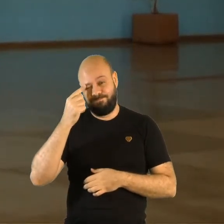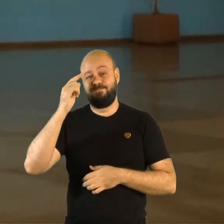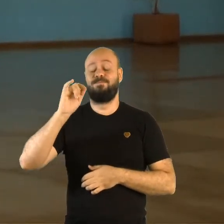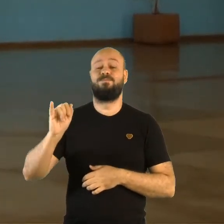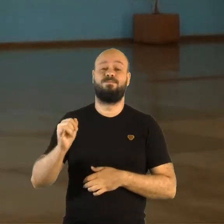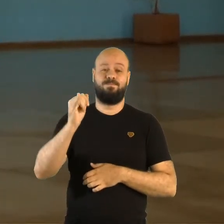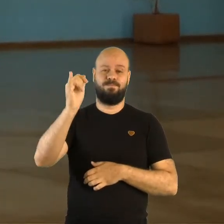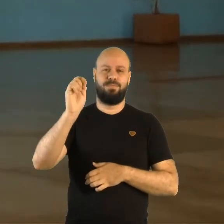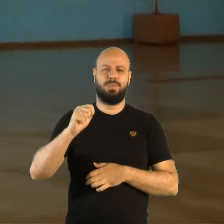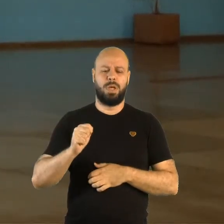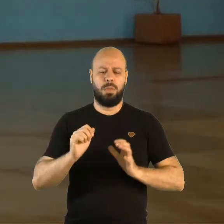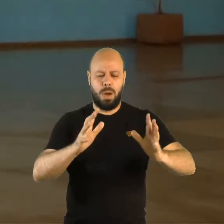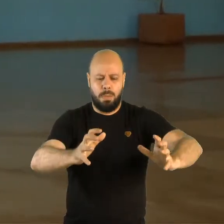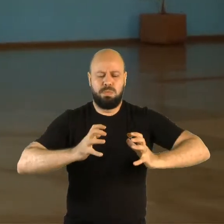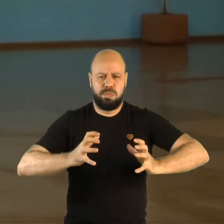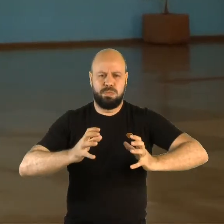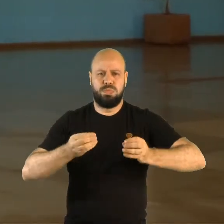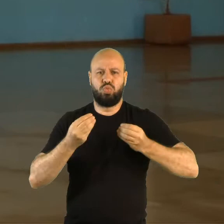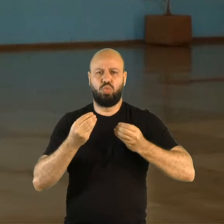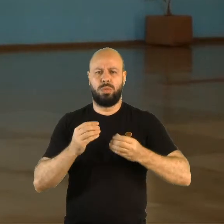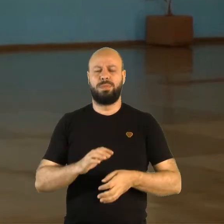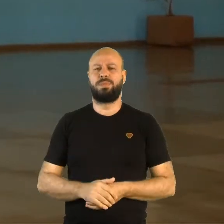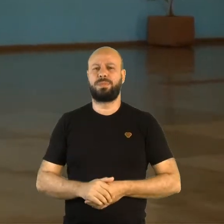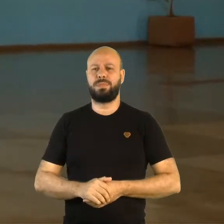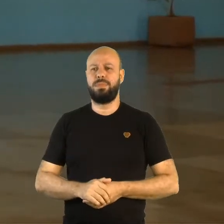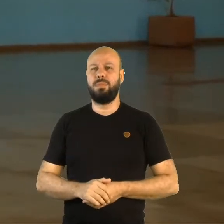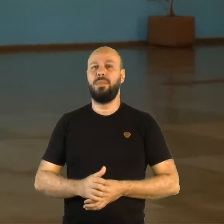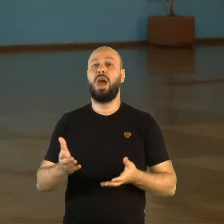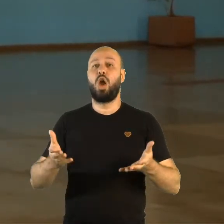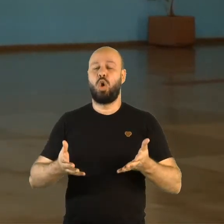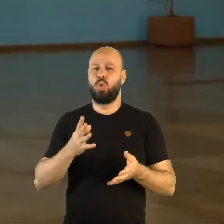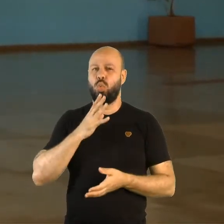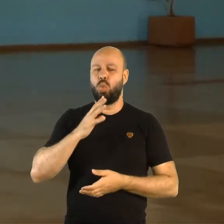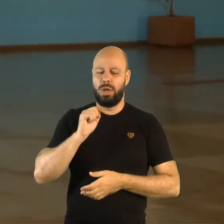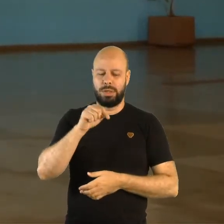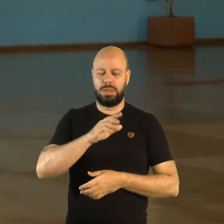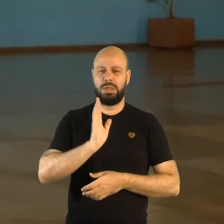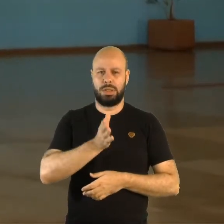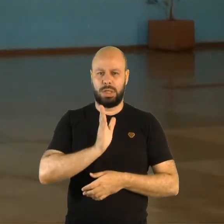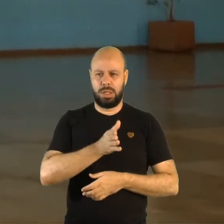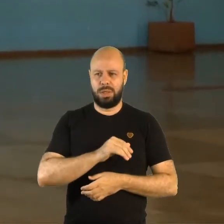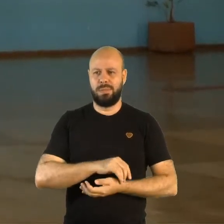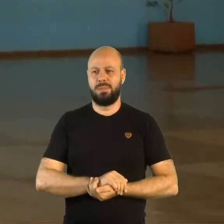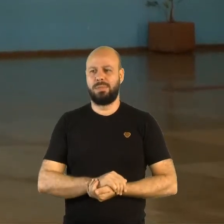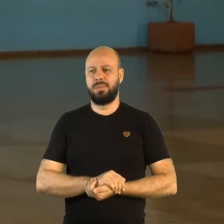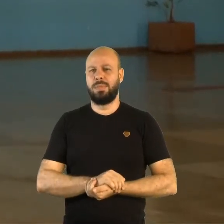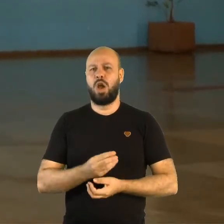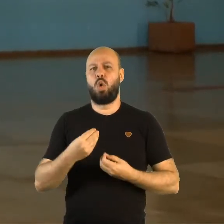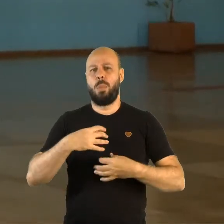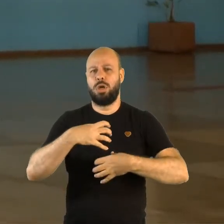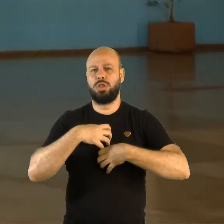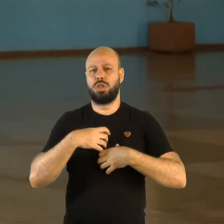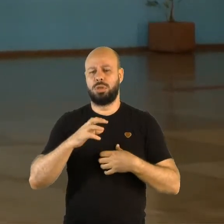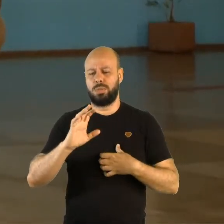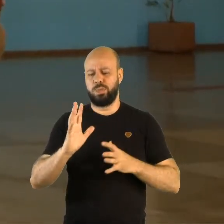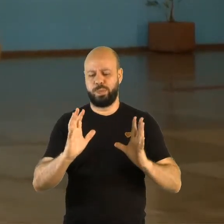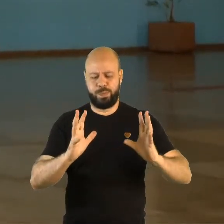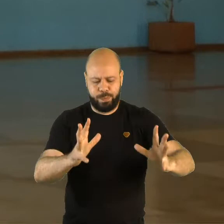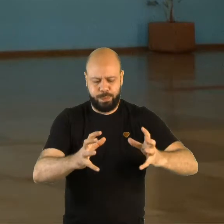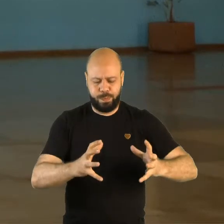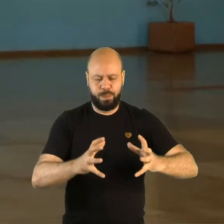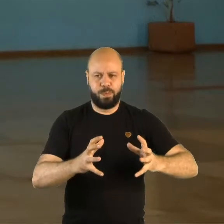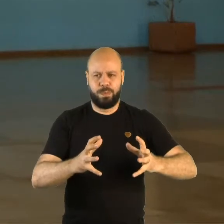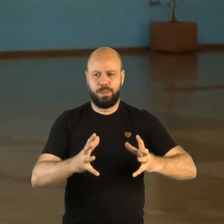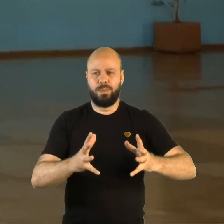movimentos básicos Então agora que a gente já conhece um pouquinho da empunhadura que a segurar a bola com as duas mãos